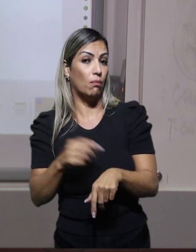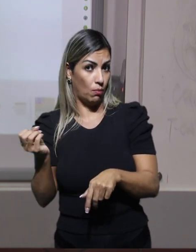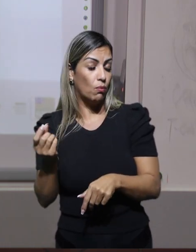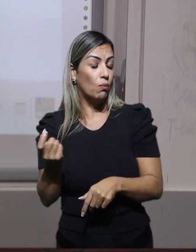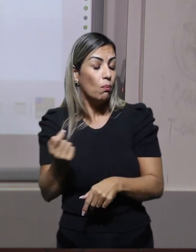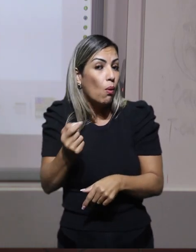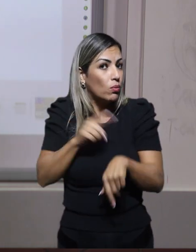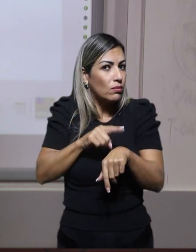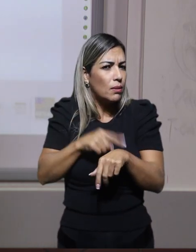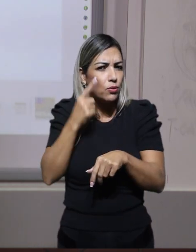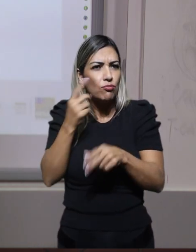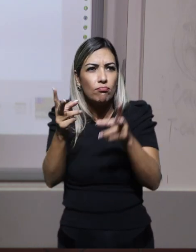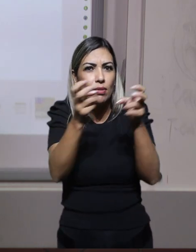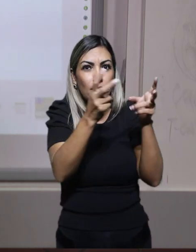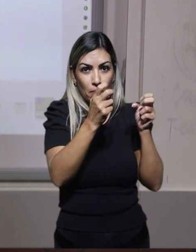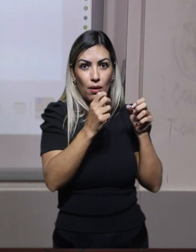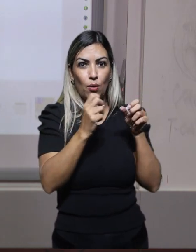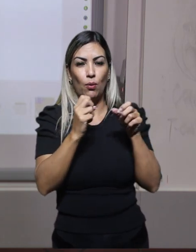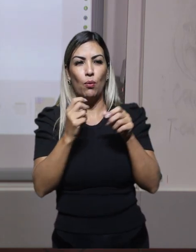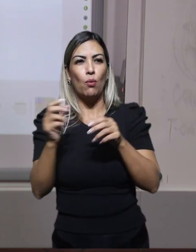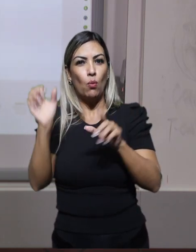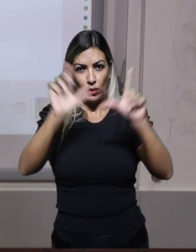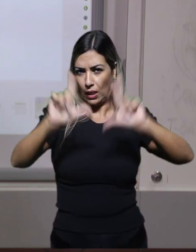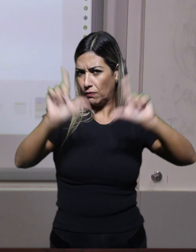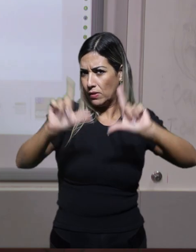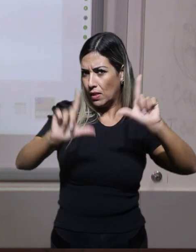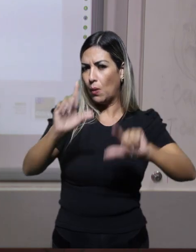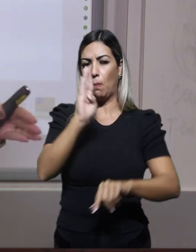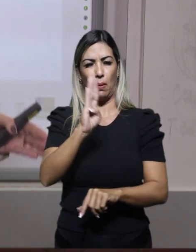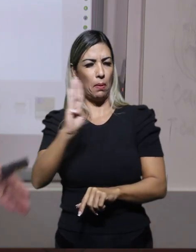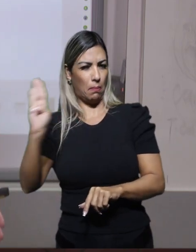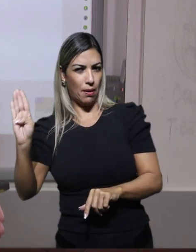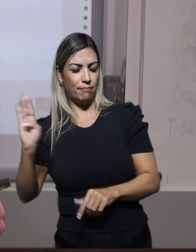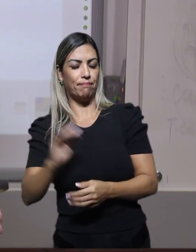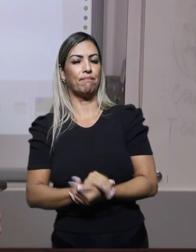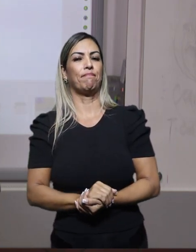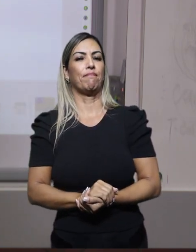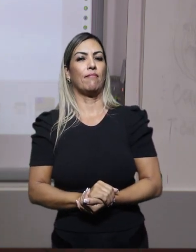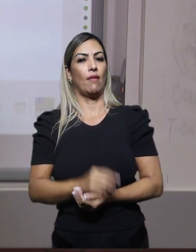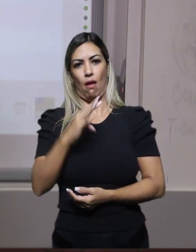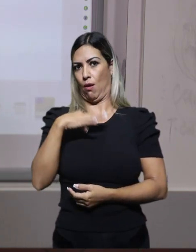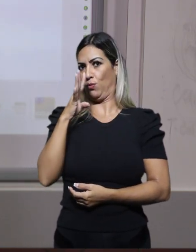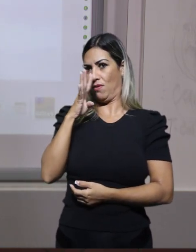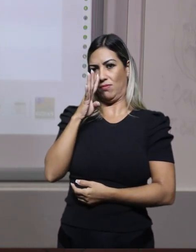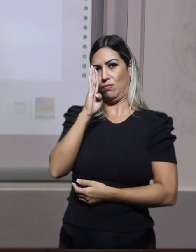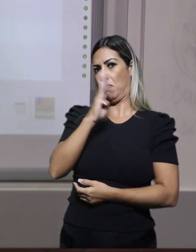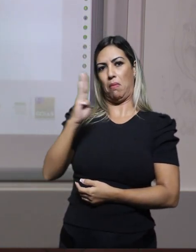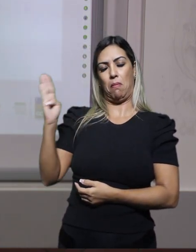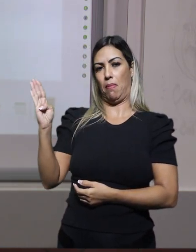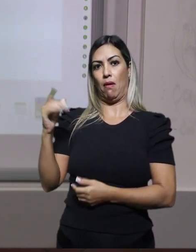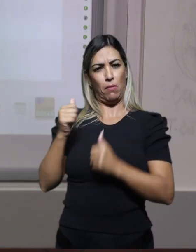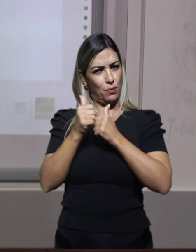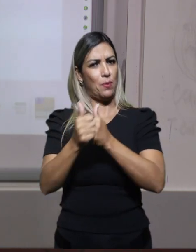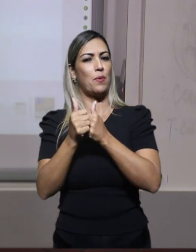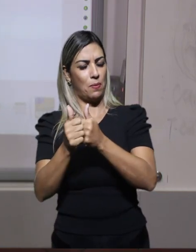temos visto em rede nacional, por exemplo, no programa do Big Brother Brasil. Eu não assisto Big Brother, mas eu tenho